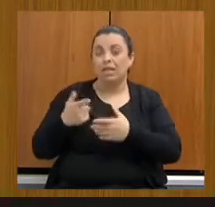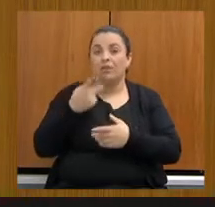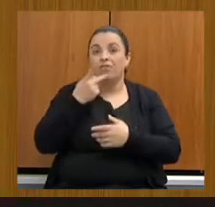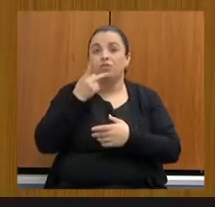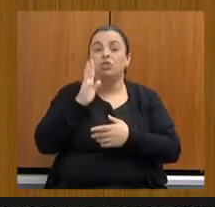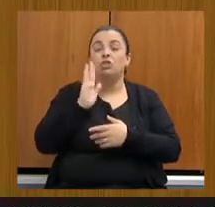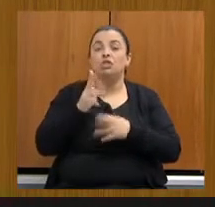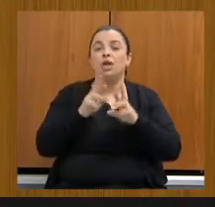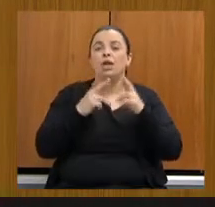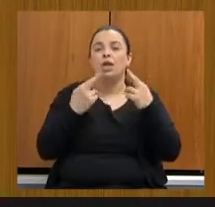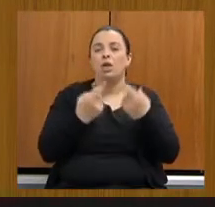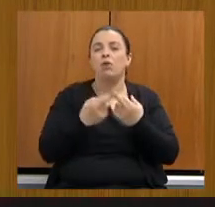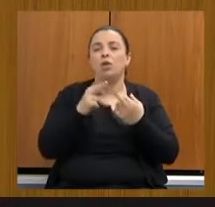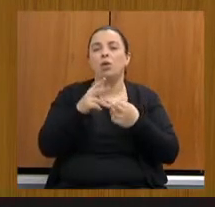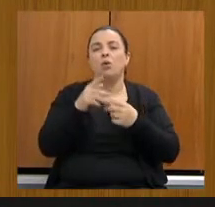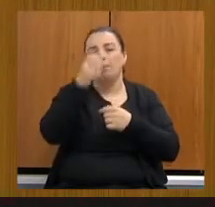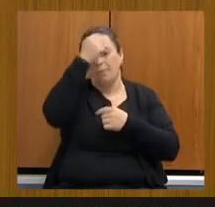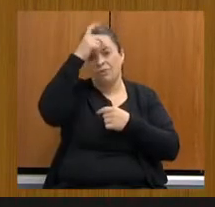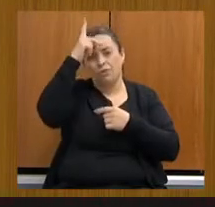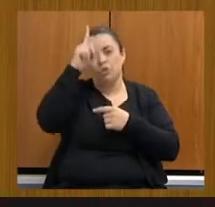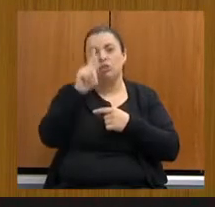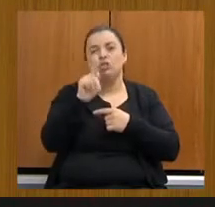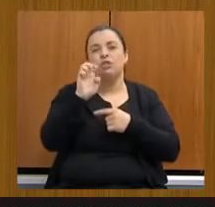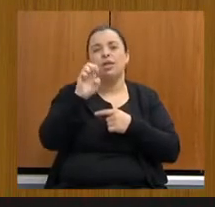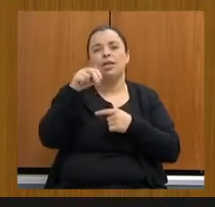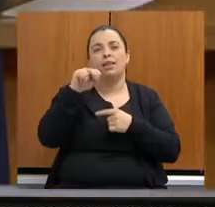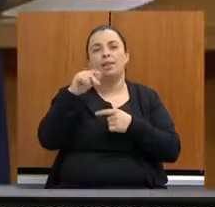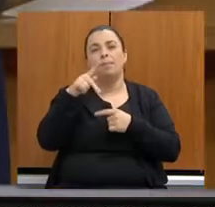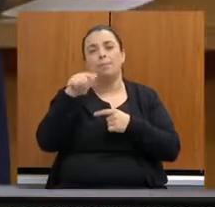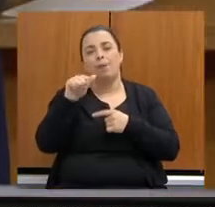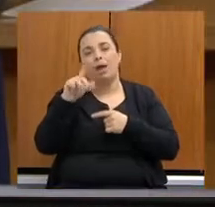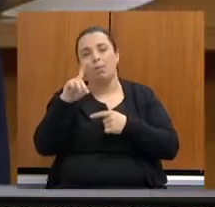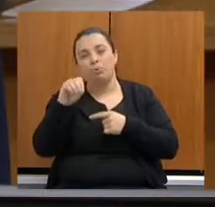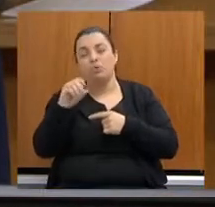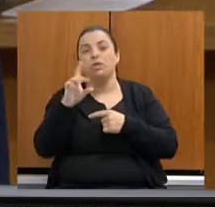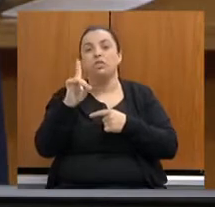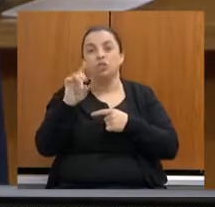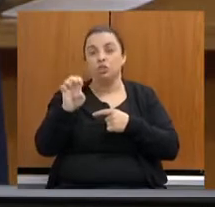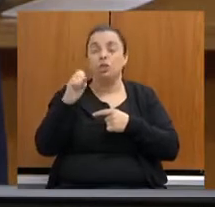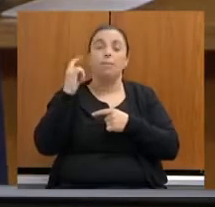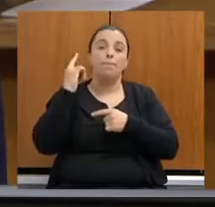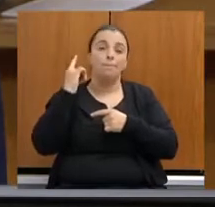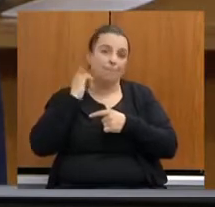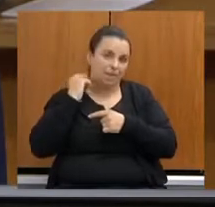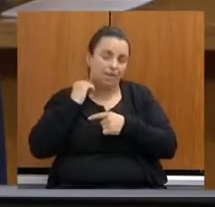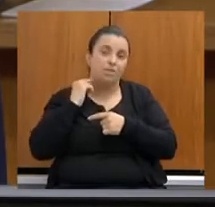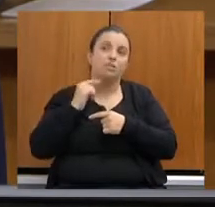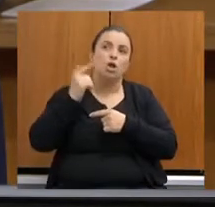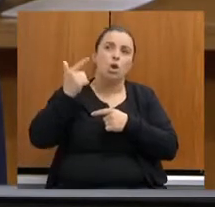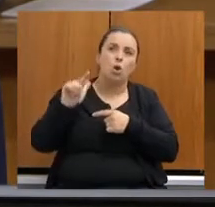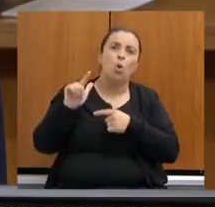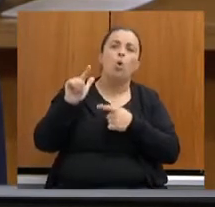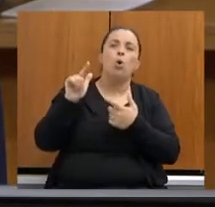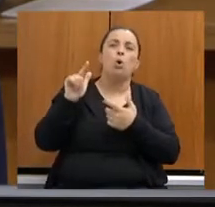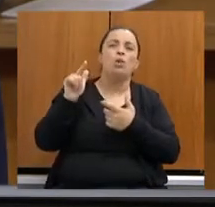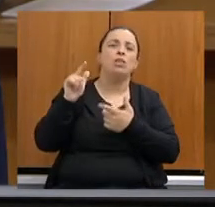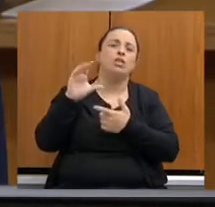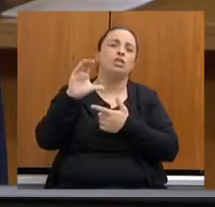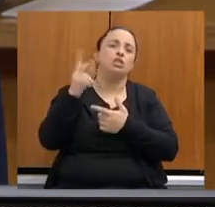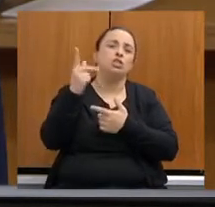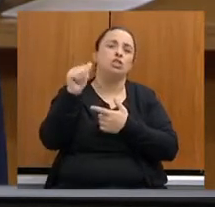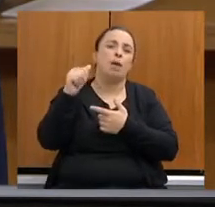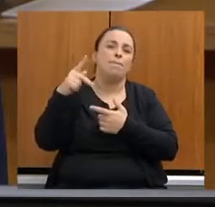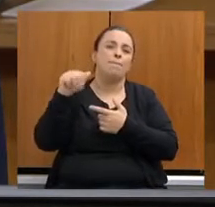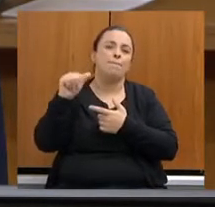prefeituras Jenipapo de Minas e Chapada do Norte sobre o problema da água principalmente a questão da qualidade da água que é uma